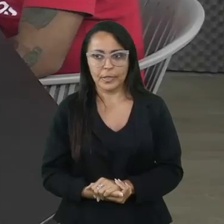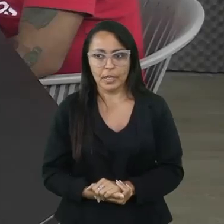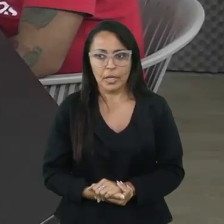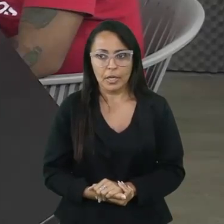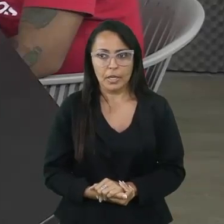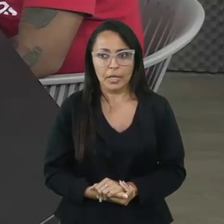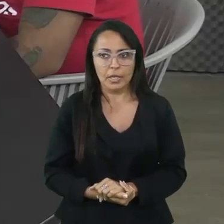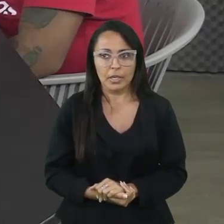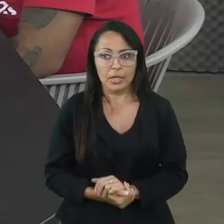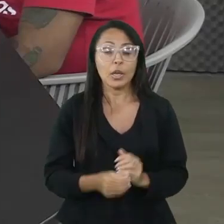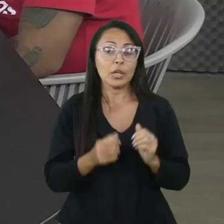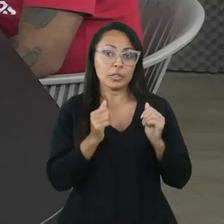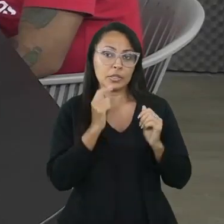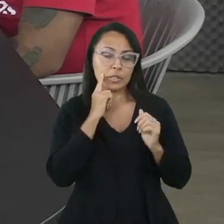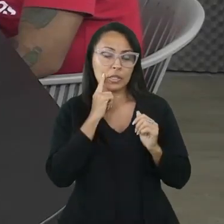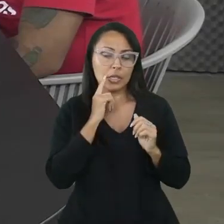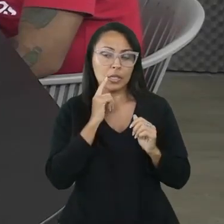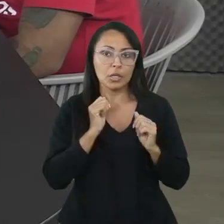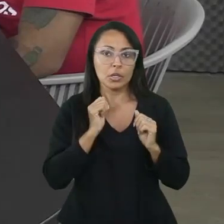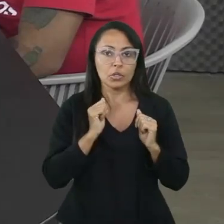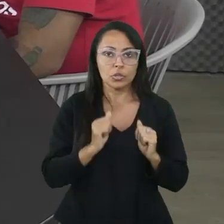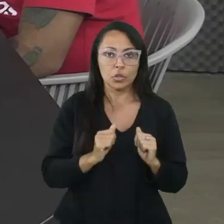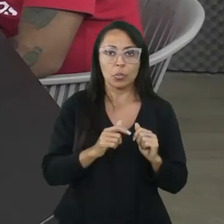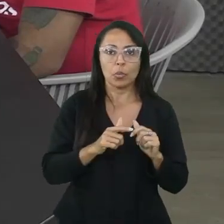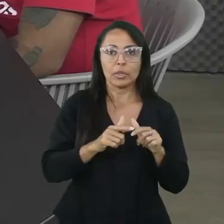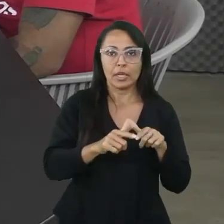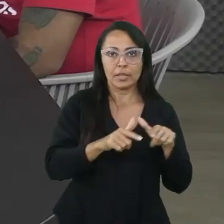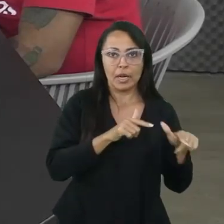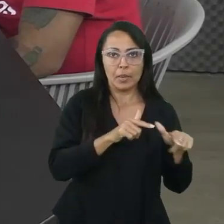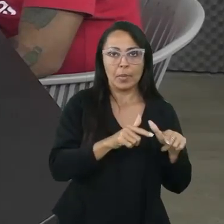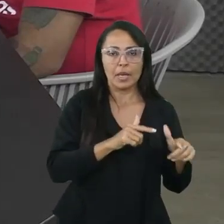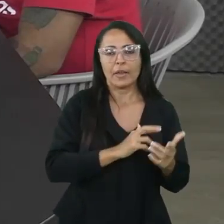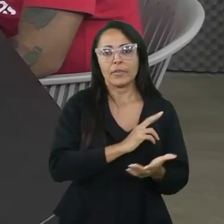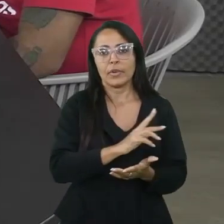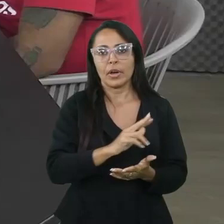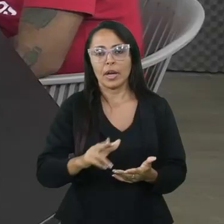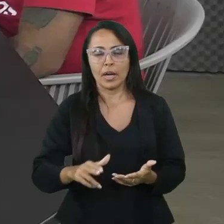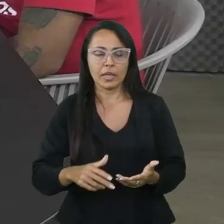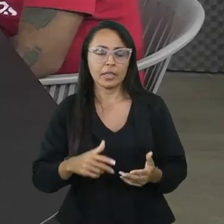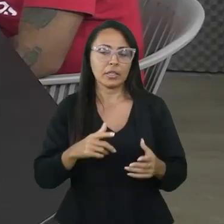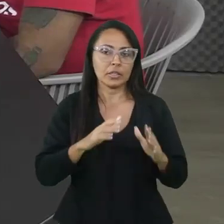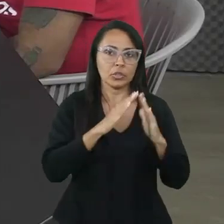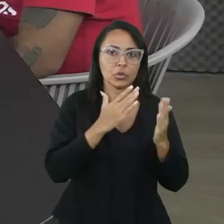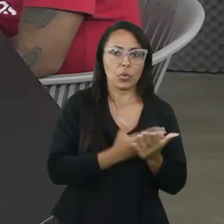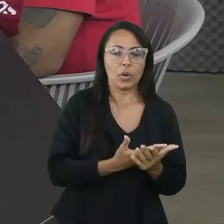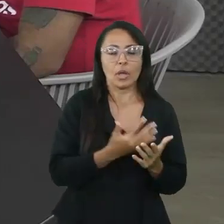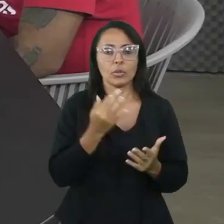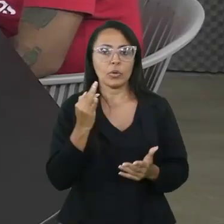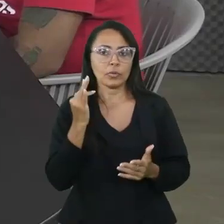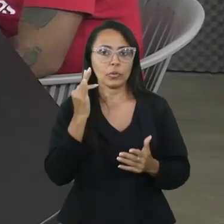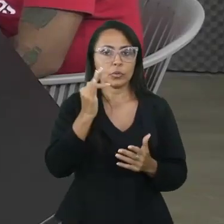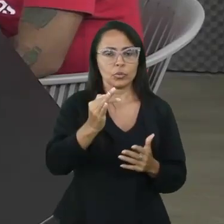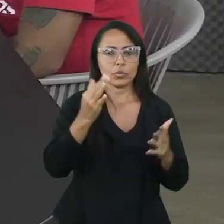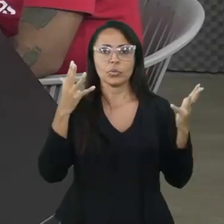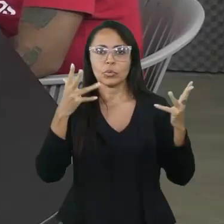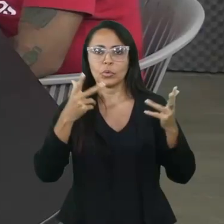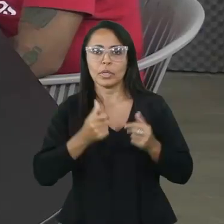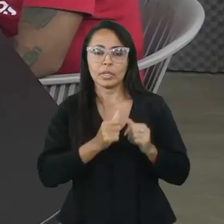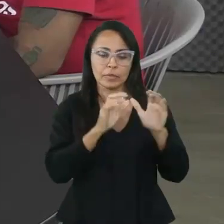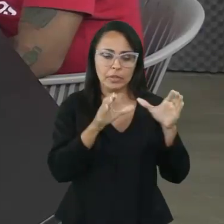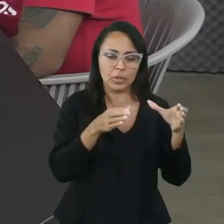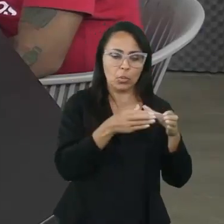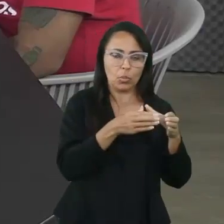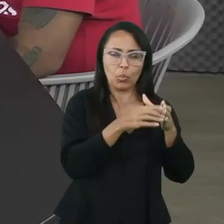dia pudesse trabalhar em várias escolas, muito provavelmente, nas várias escolas que eu trabalhasse, todas elas teriam algum grupo desse